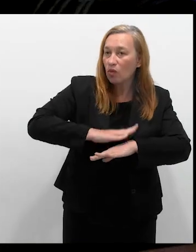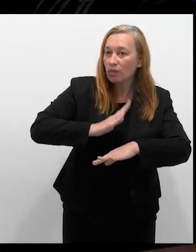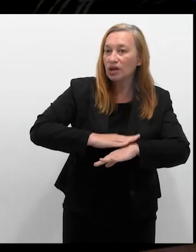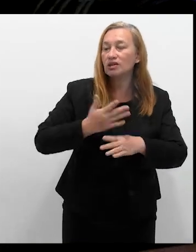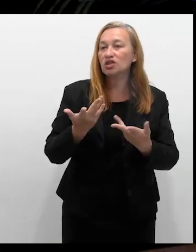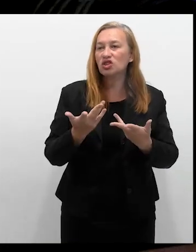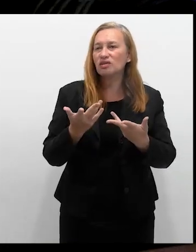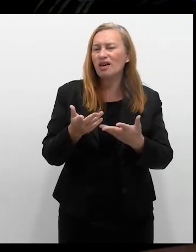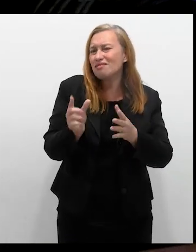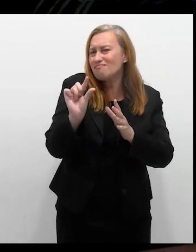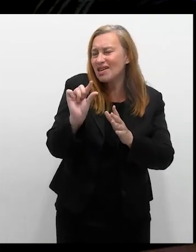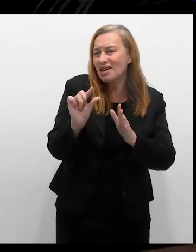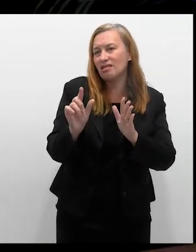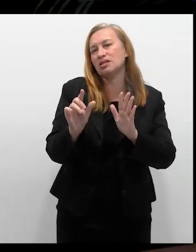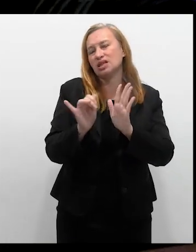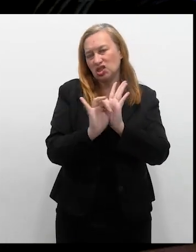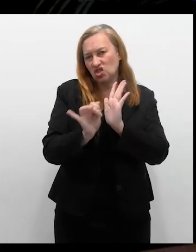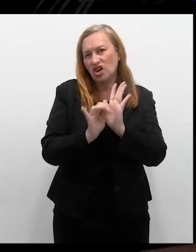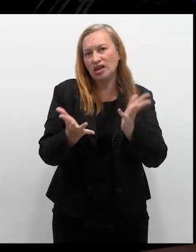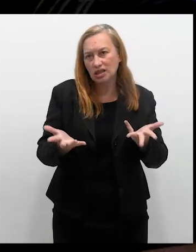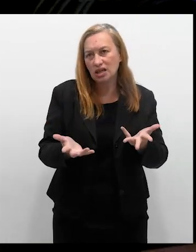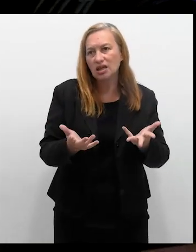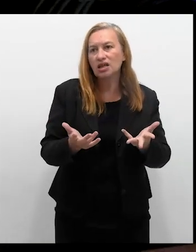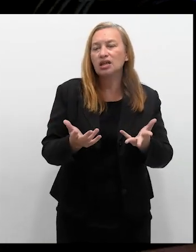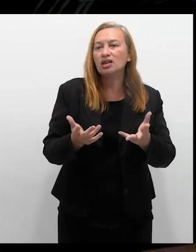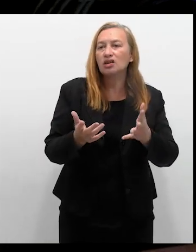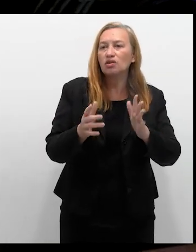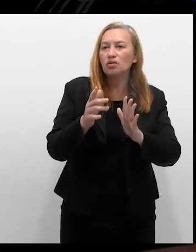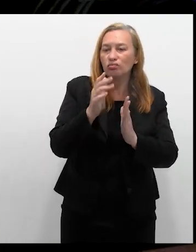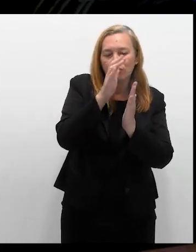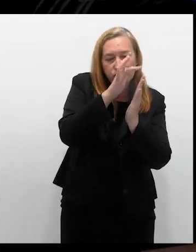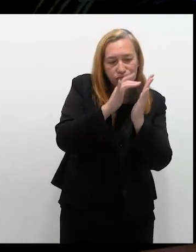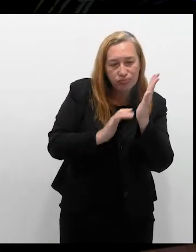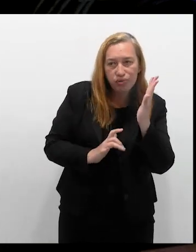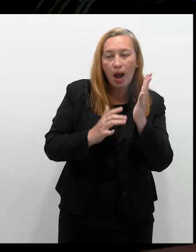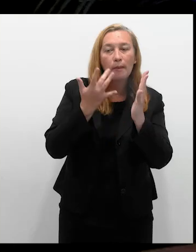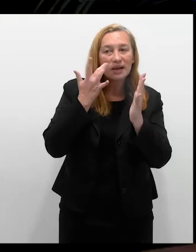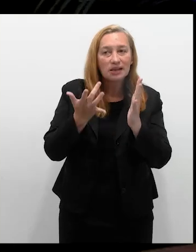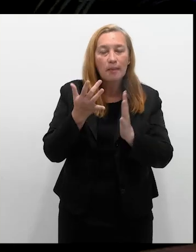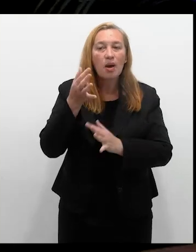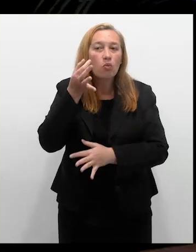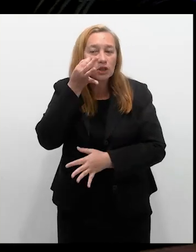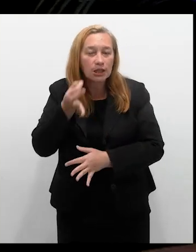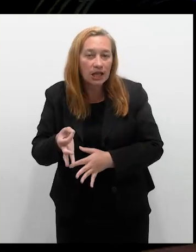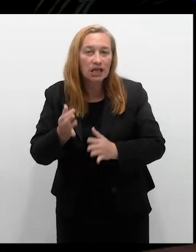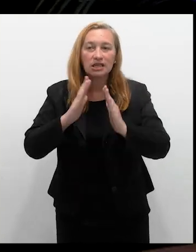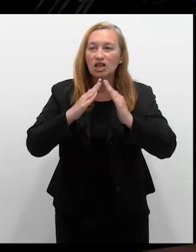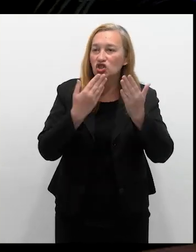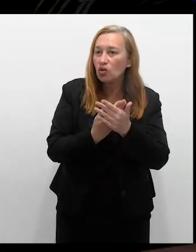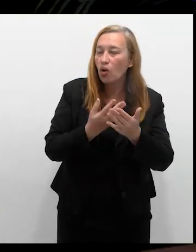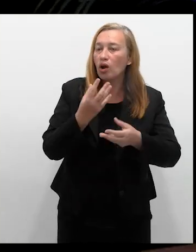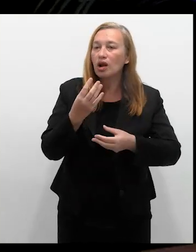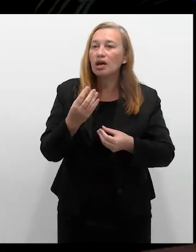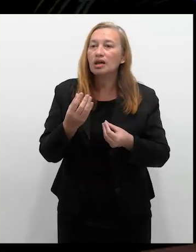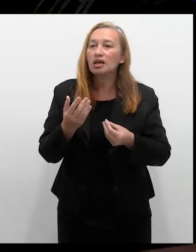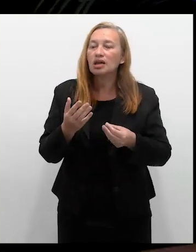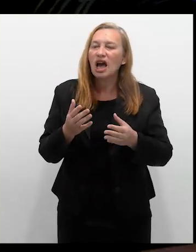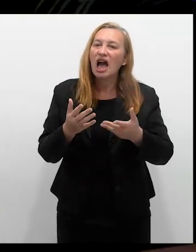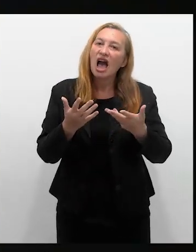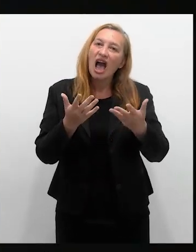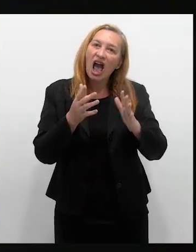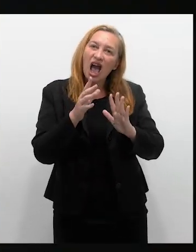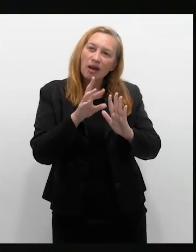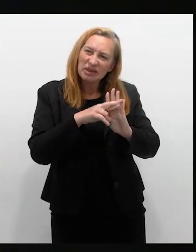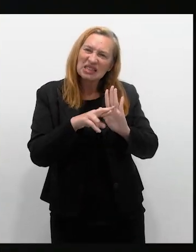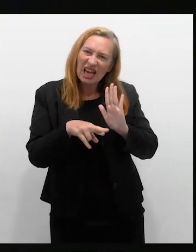nesses momentos a gente faz como se fossem pequenos editais. A gente lança um formulário, né, para saber qual é o interesse da escola, de que maneira que a escola precisa